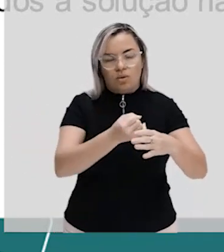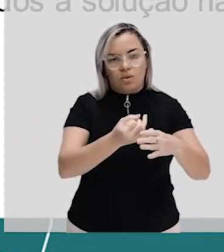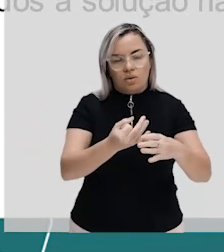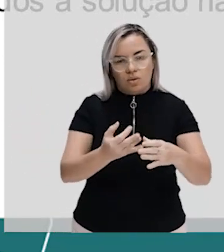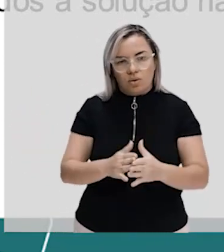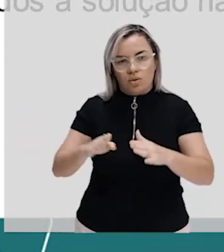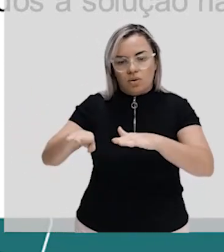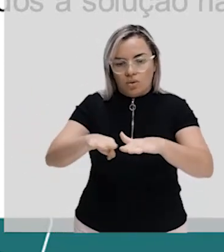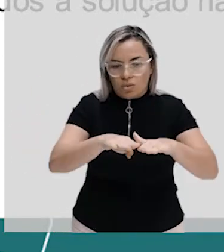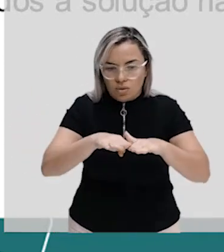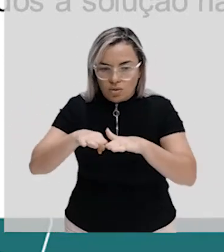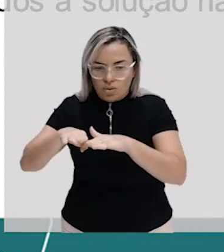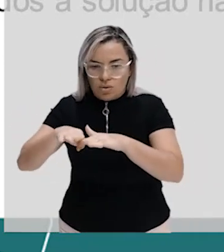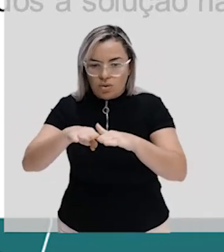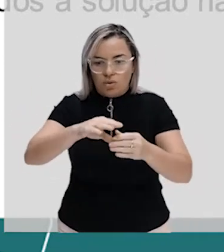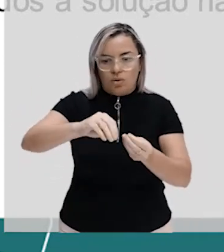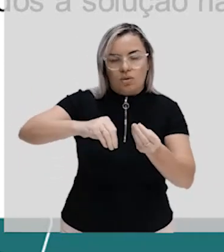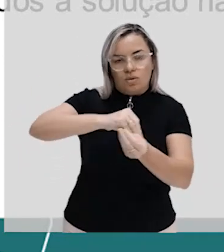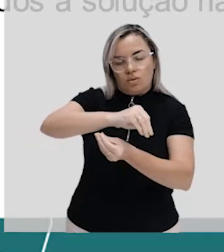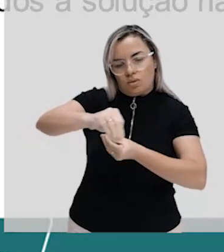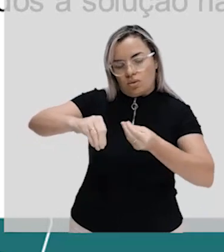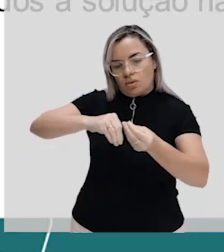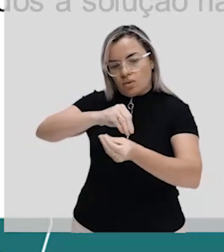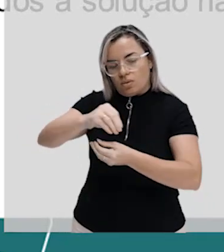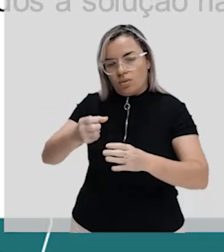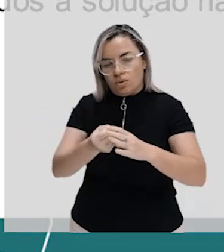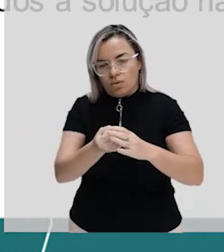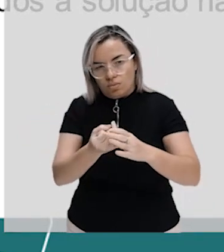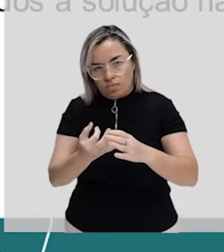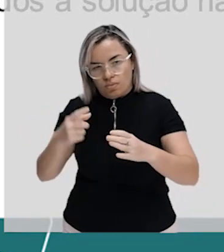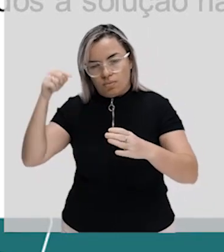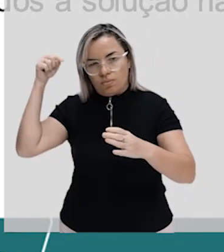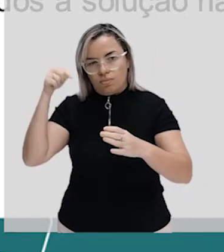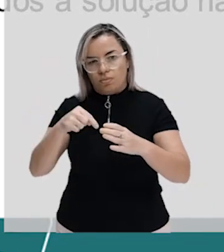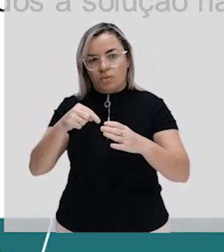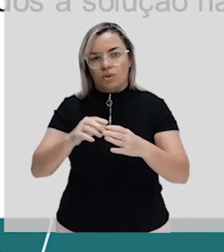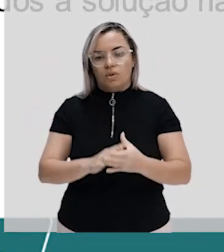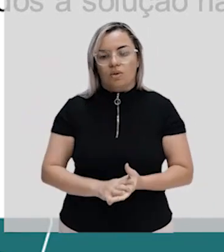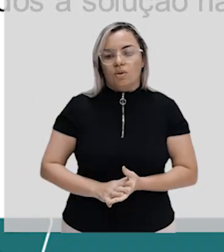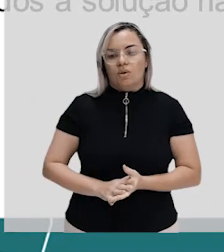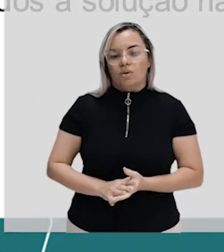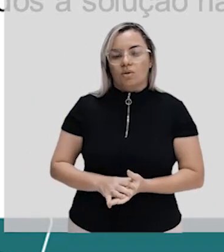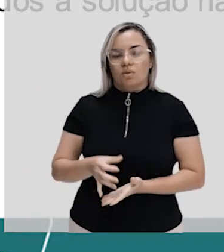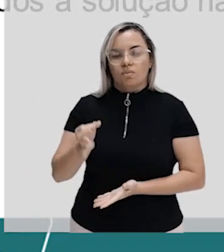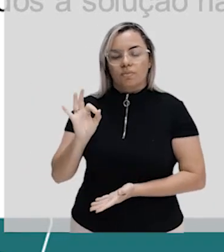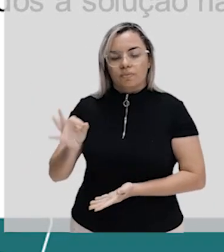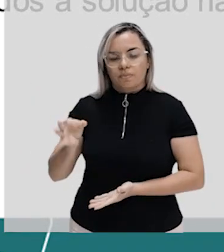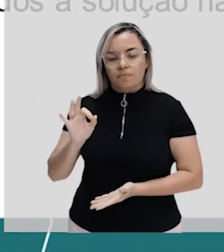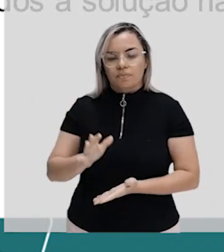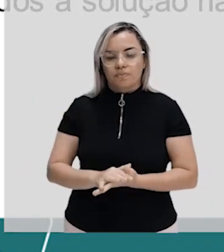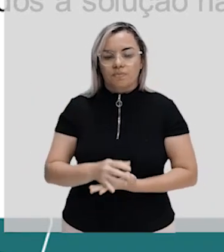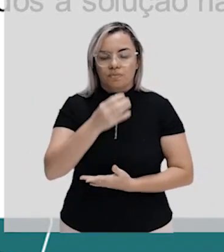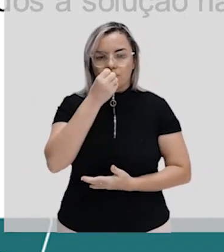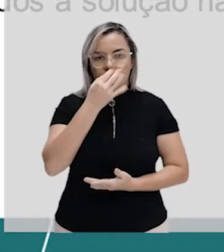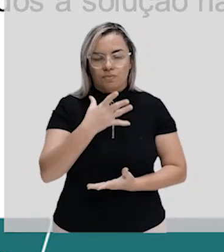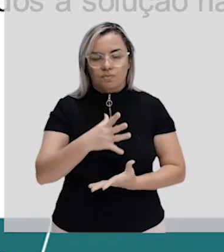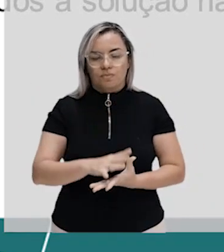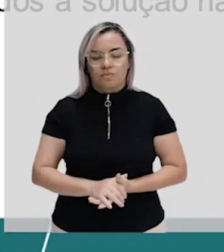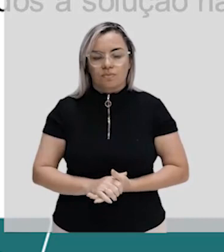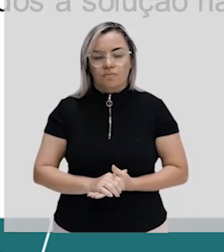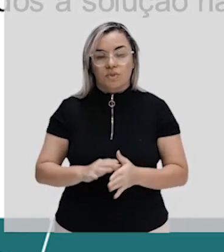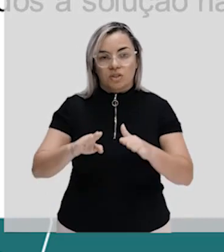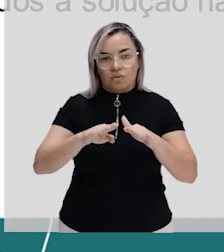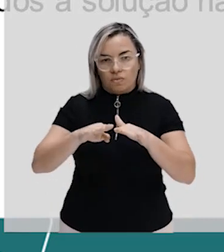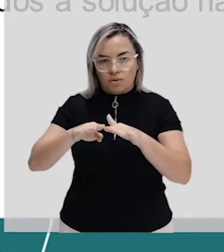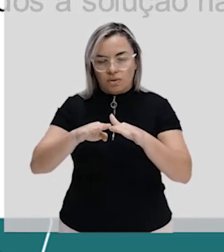padrão de solução ou em uma quantidade padrão de solvente, certo? Bom, a partir